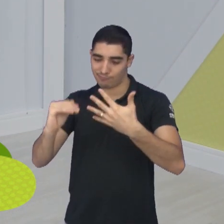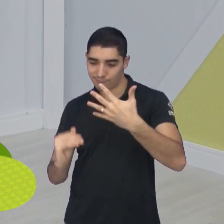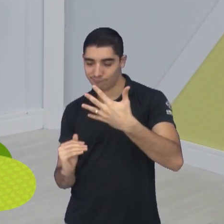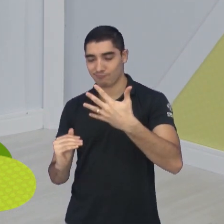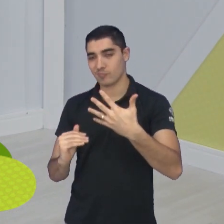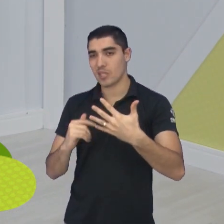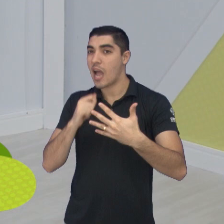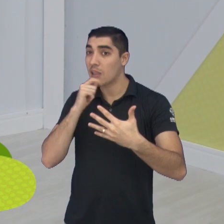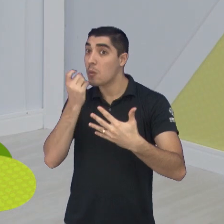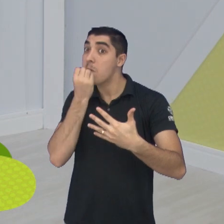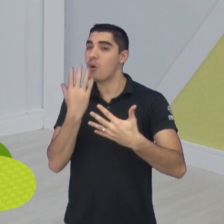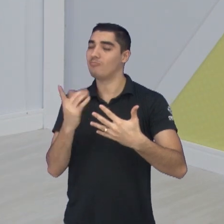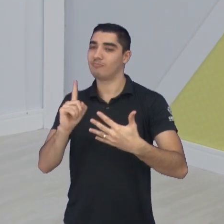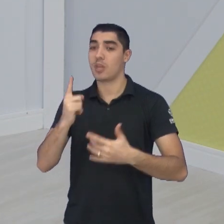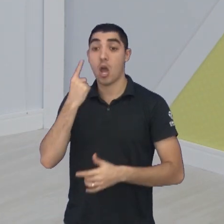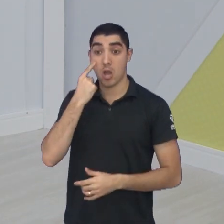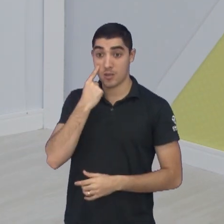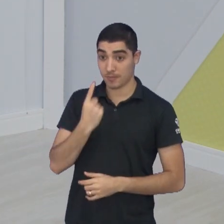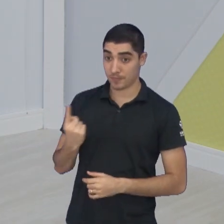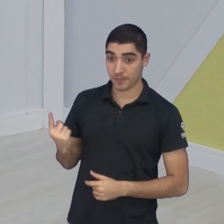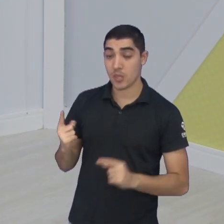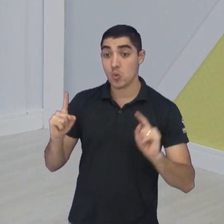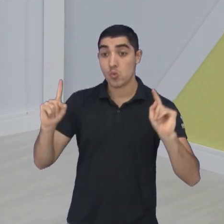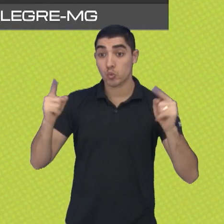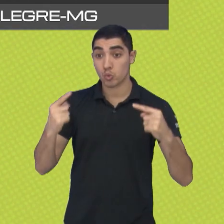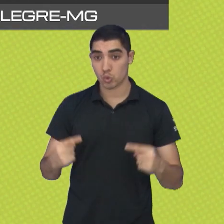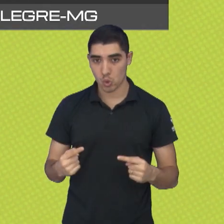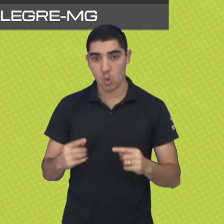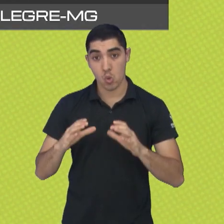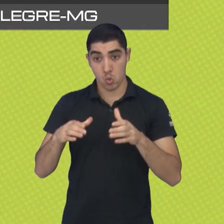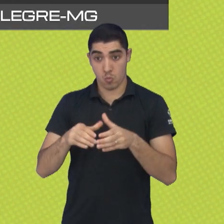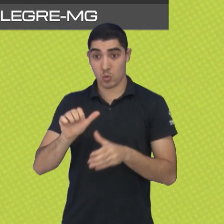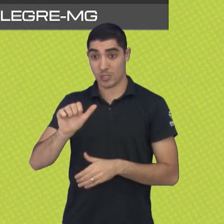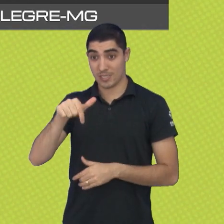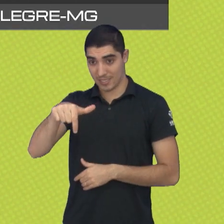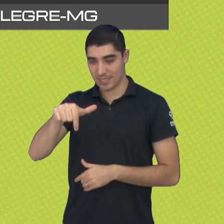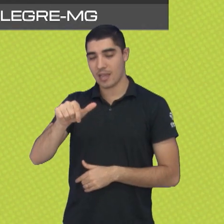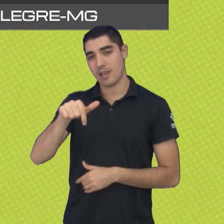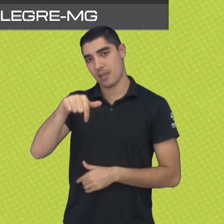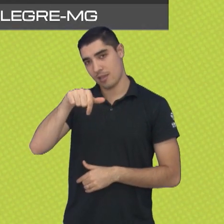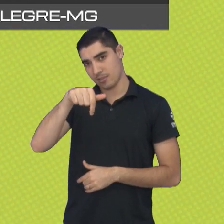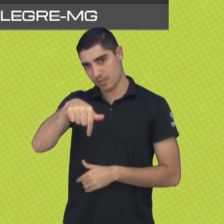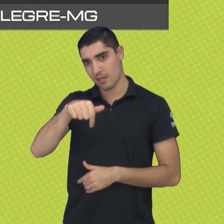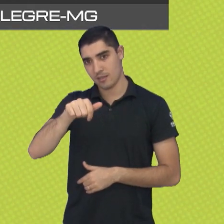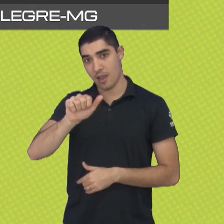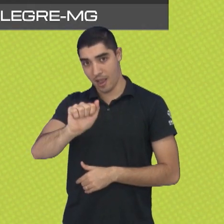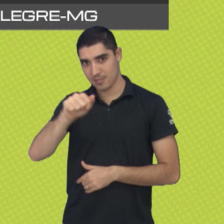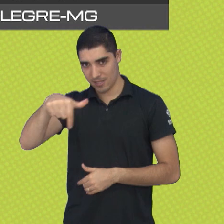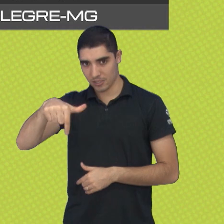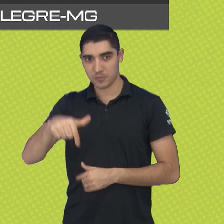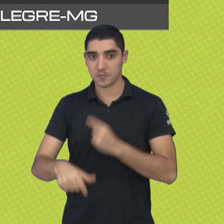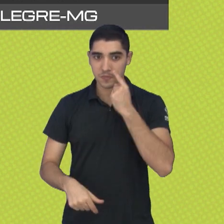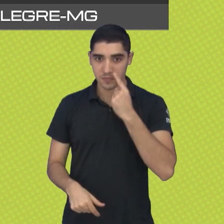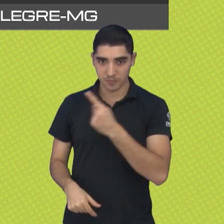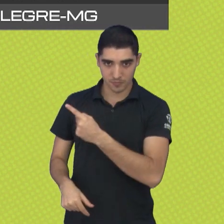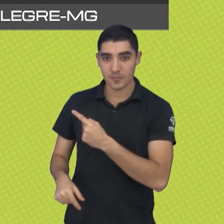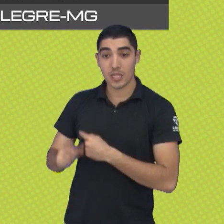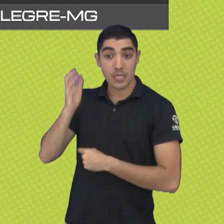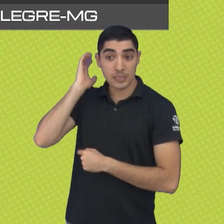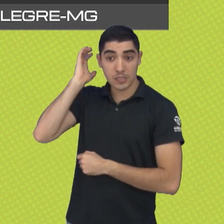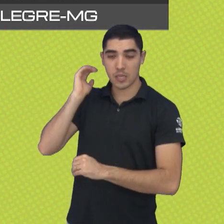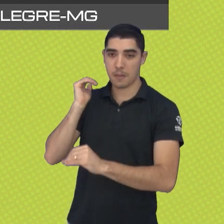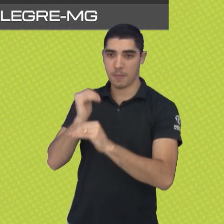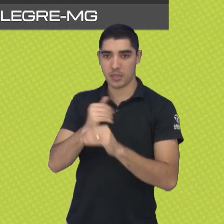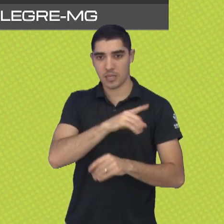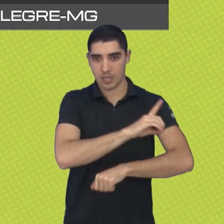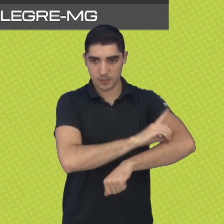classificação, antes da classificação, vamos dar uma olhadinha nos jogos desse final de semana. Grupo 7A é o grupo aí do São José. No sábado, 3 jogos, Santo André ficou no empate com o Água